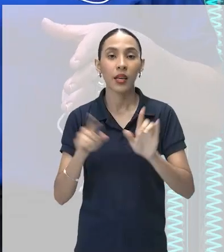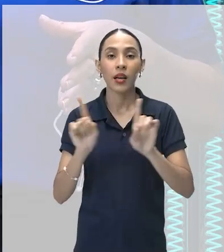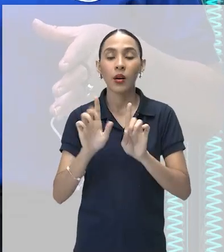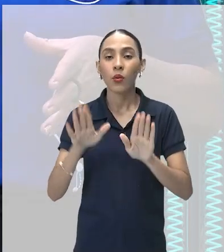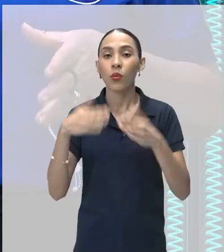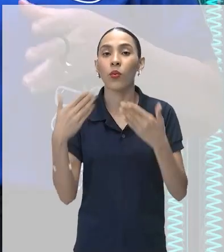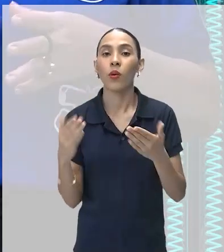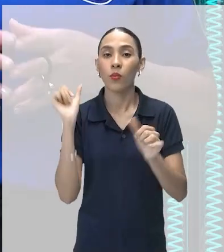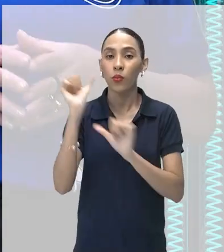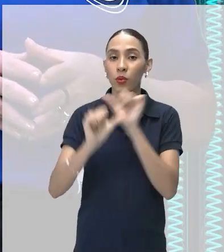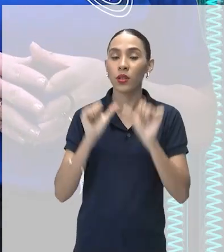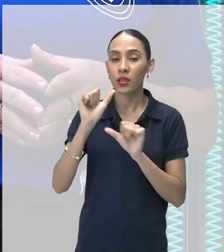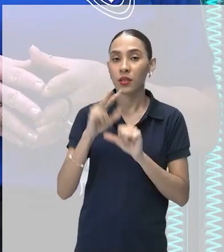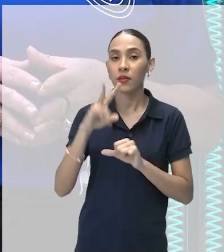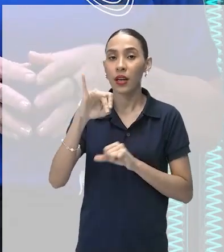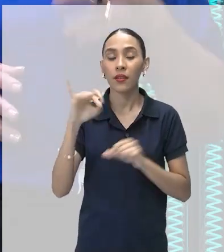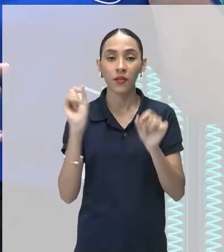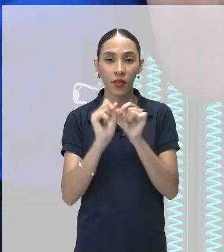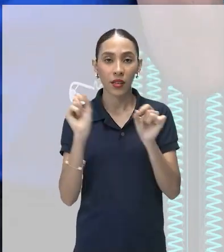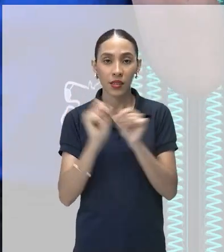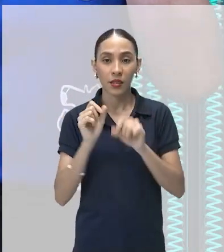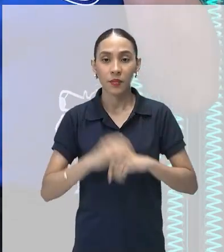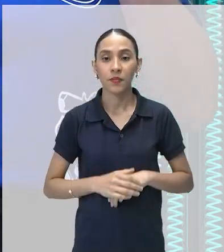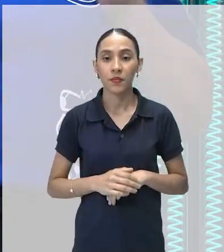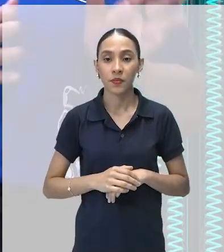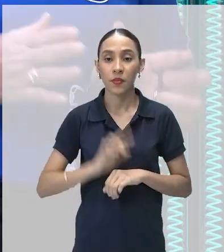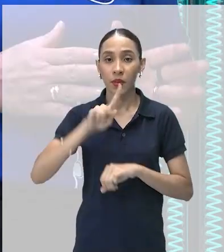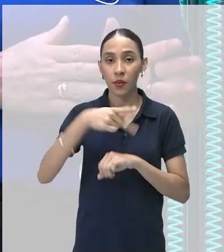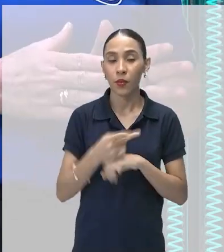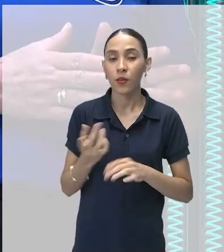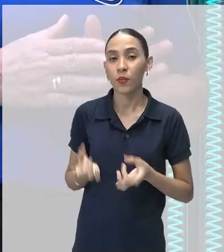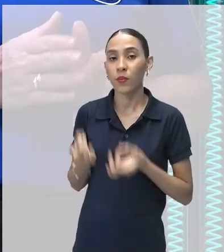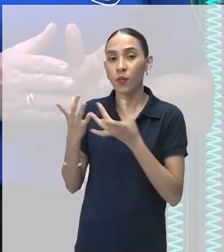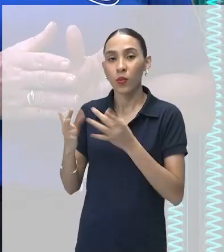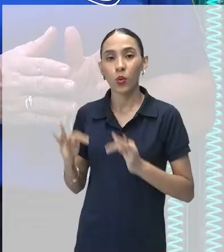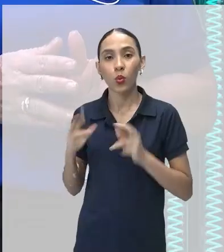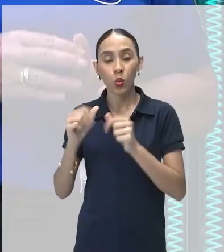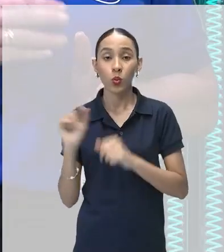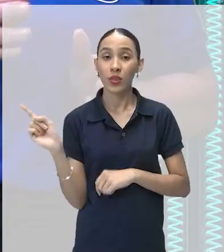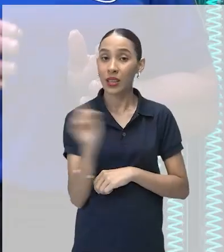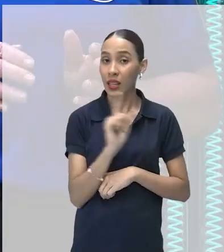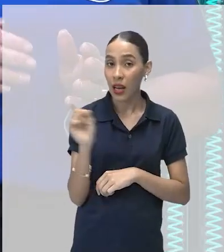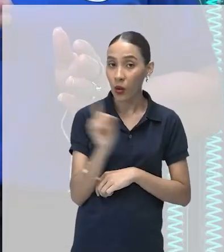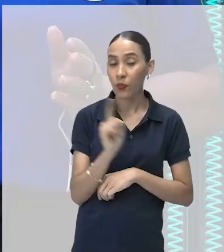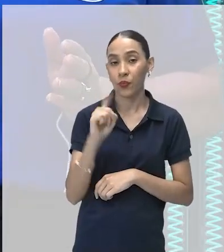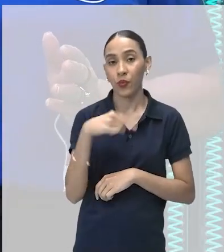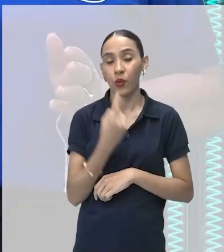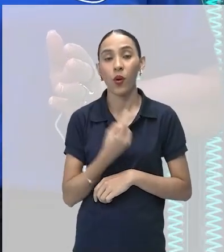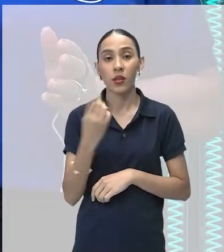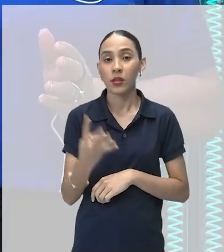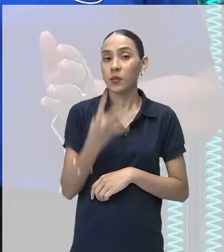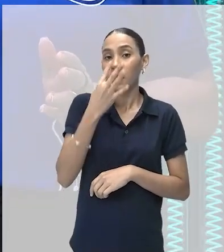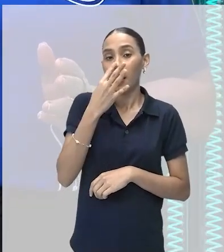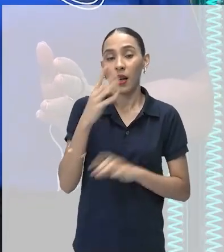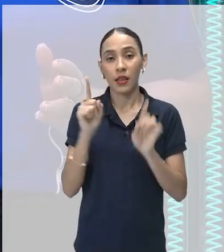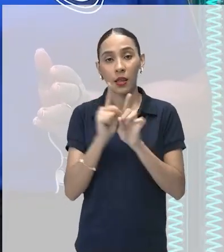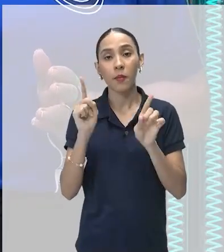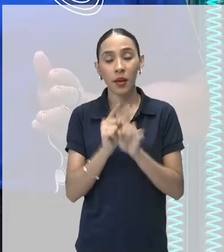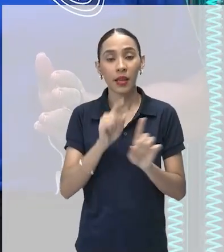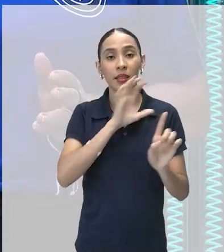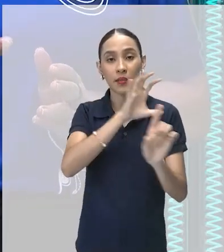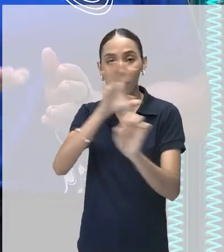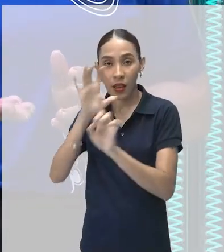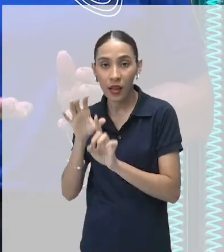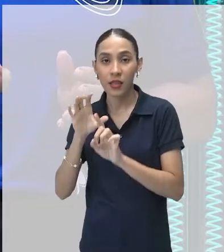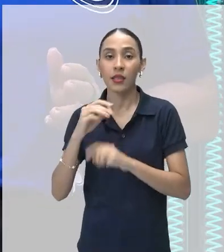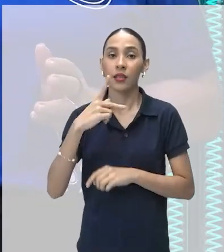as modificações que nós vamos fazer. Nós vamos deixar de lado tudo? Não. Nós vamos nos inspirar, ter inspirações,